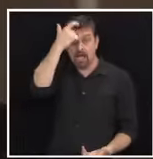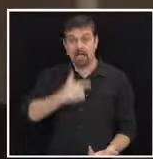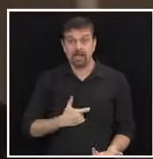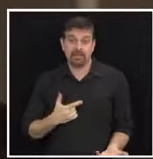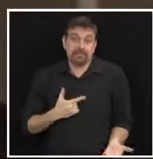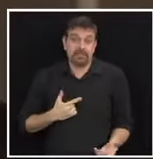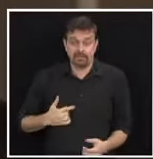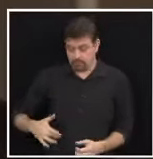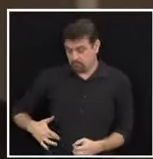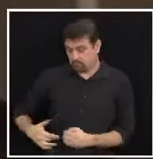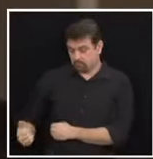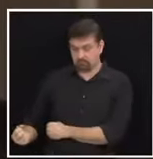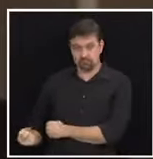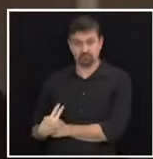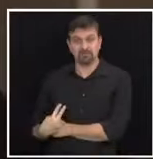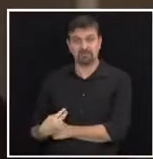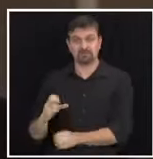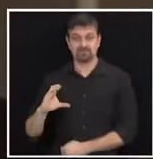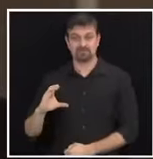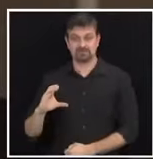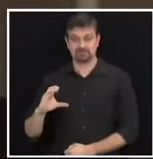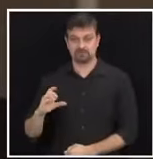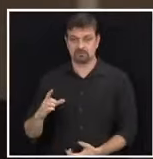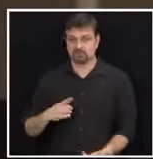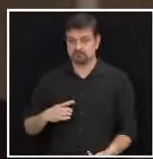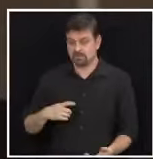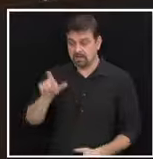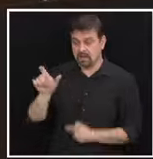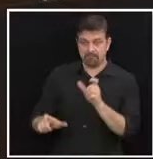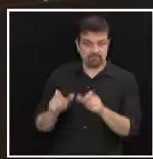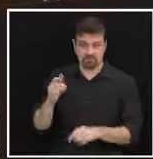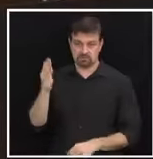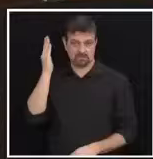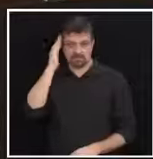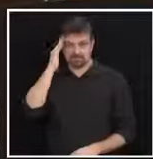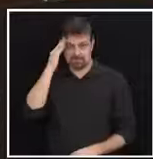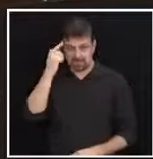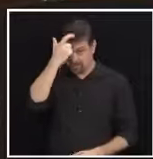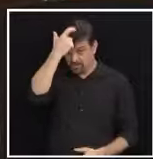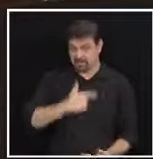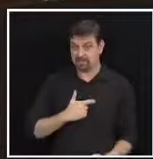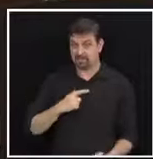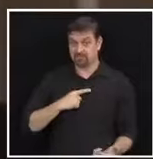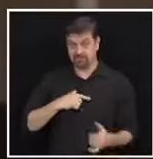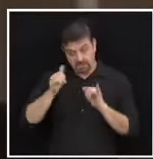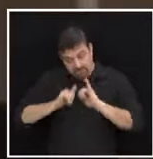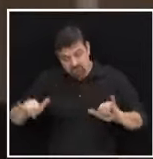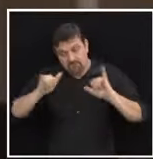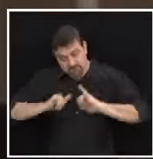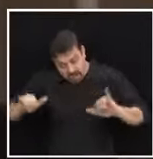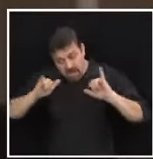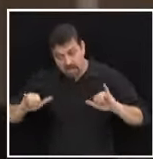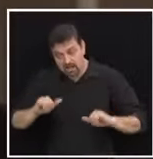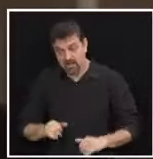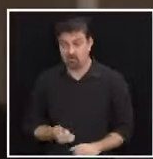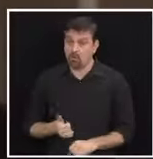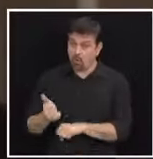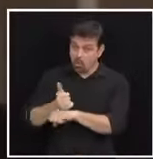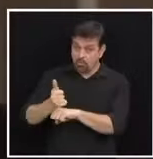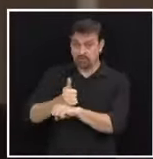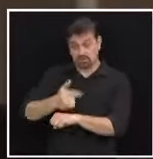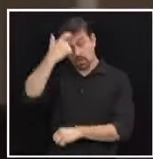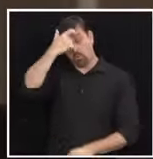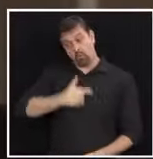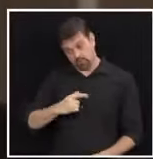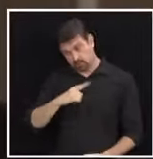da hepatite C, eu não tenho uma bola, você não tem a bola de cristal para saber se eu sou eu tenho que informar o profissional da saúde que